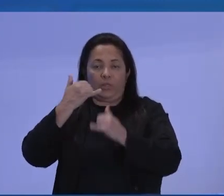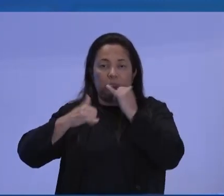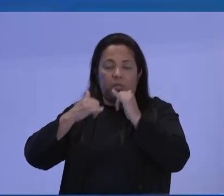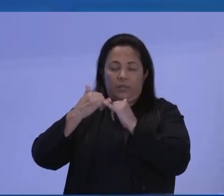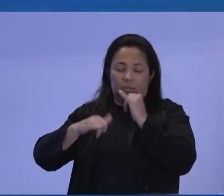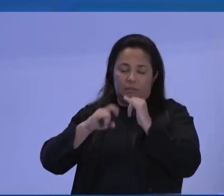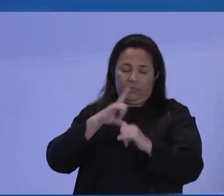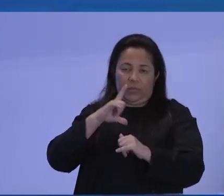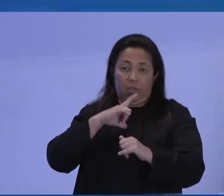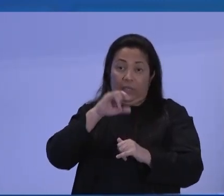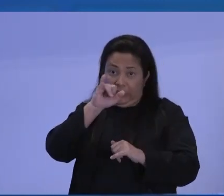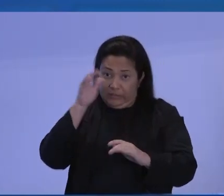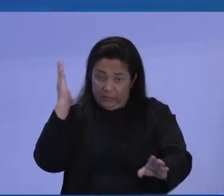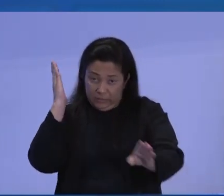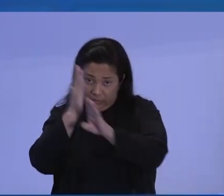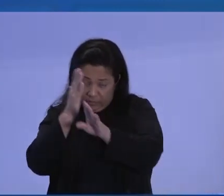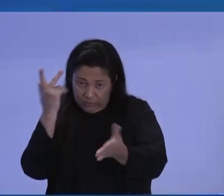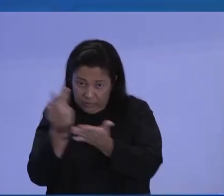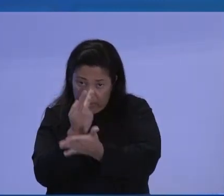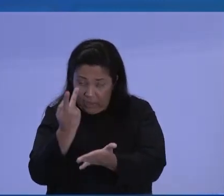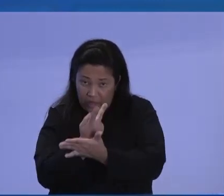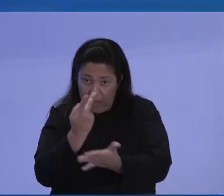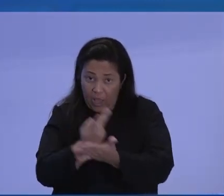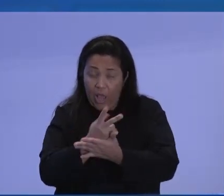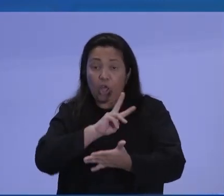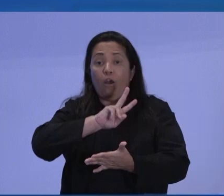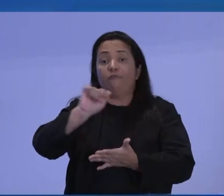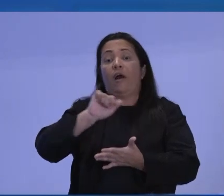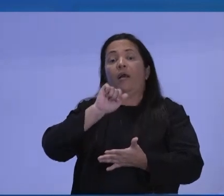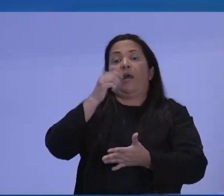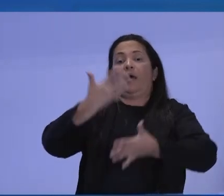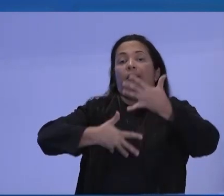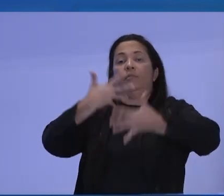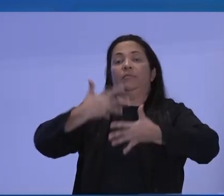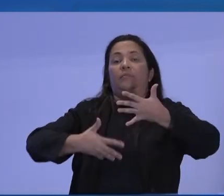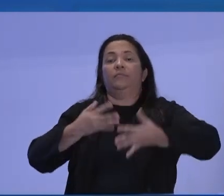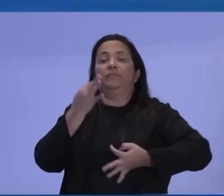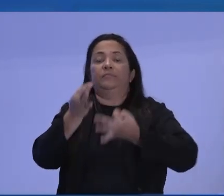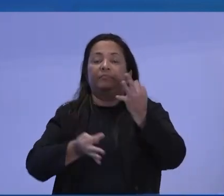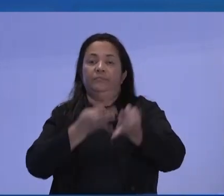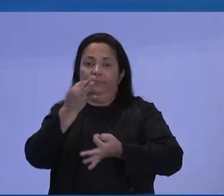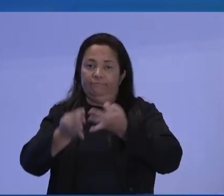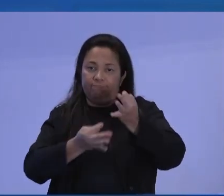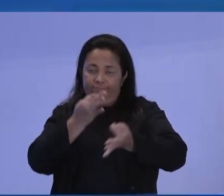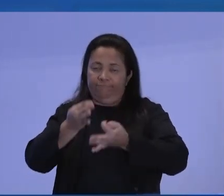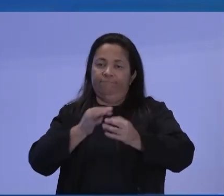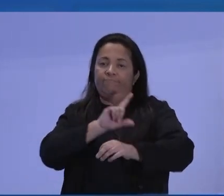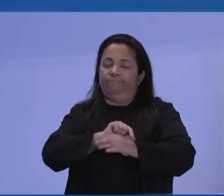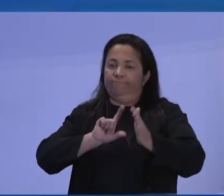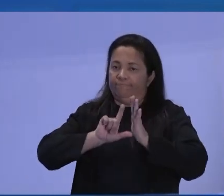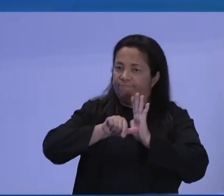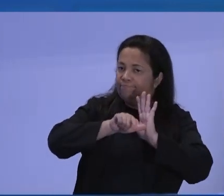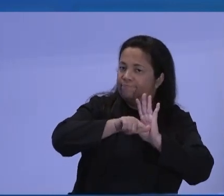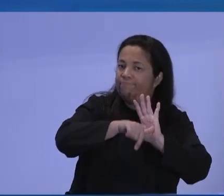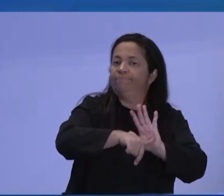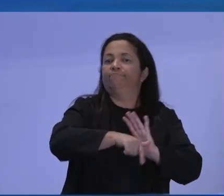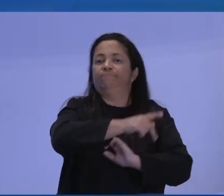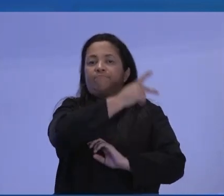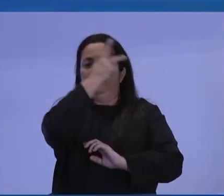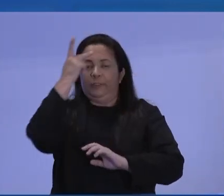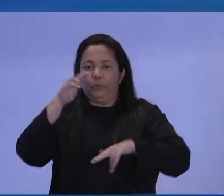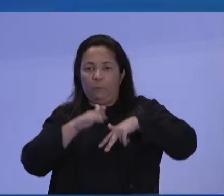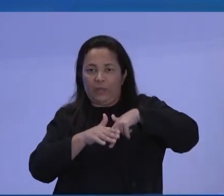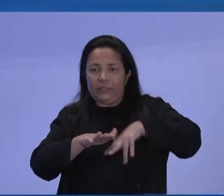diagnóstico incorreto pode retardar o tratamento e levar a várias sequelas definitivas.